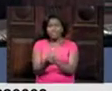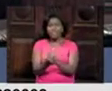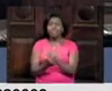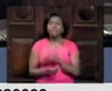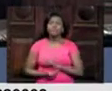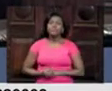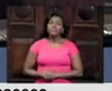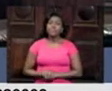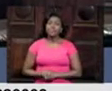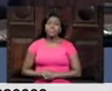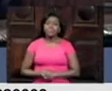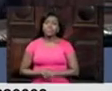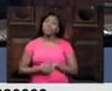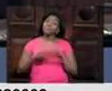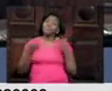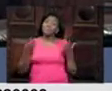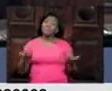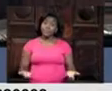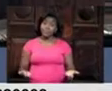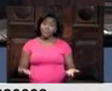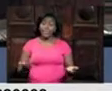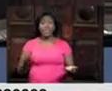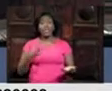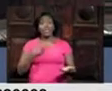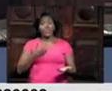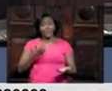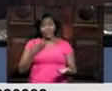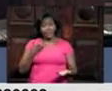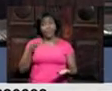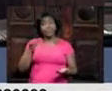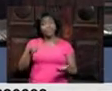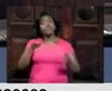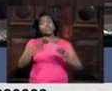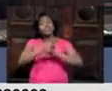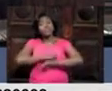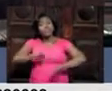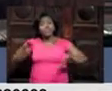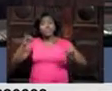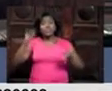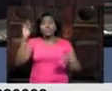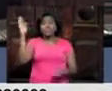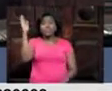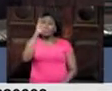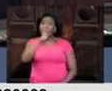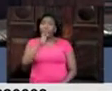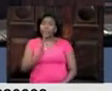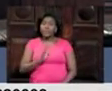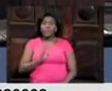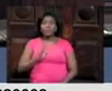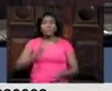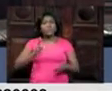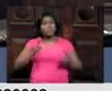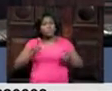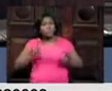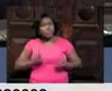ontem. Portanto, eu quero aqui dizer que o Brasil continua correndo